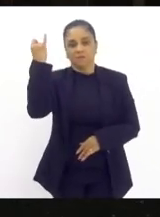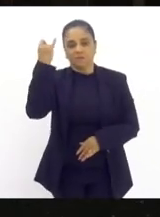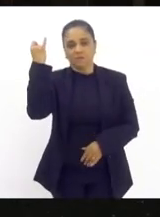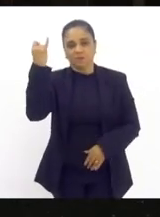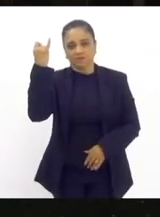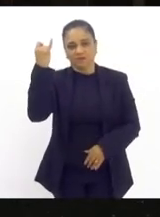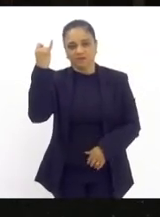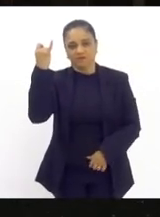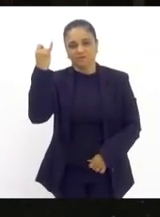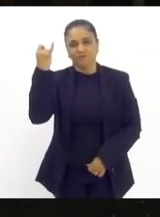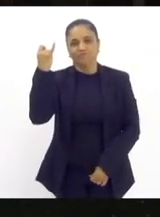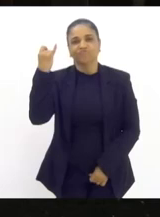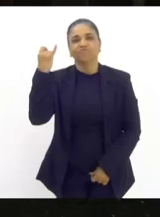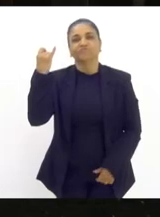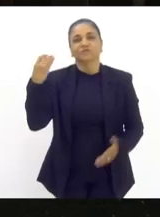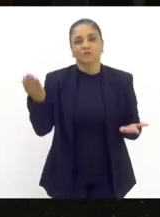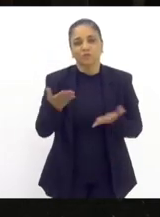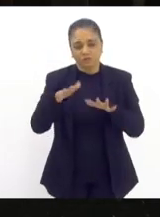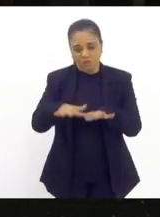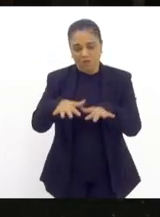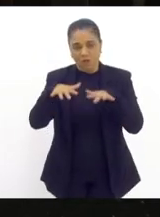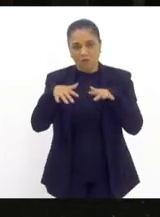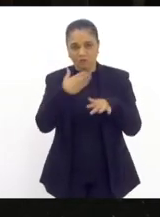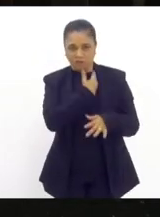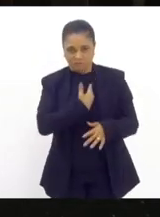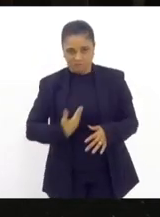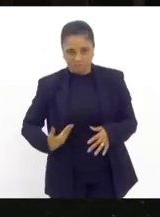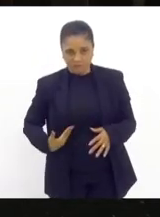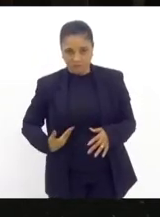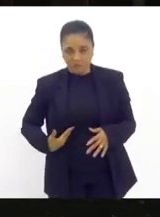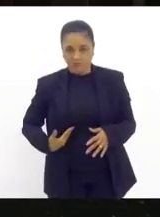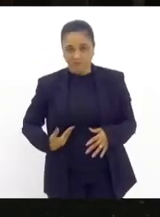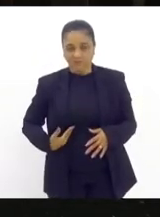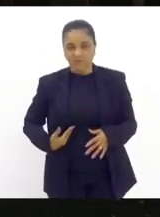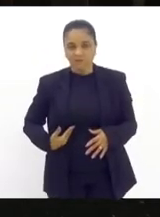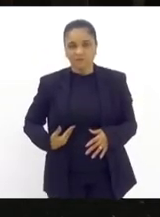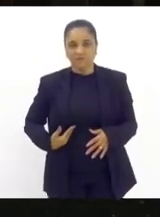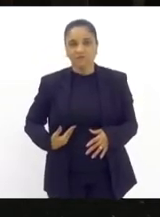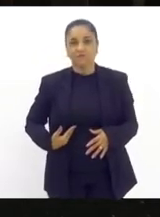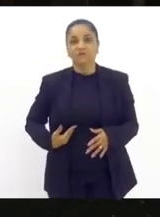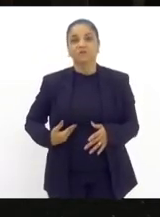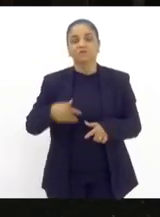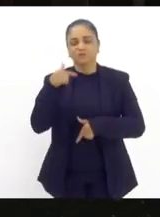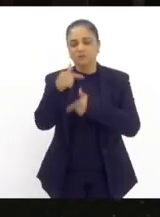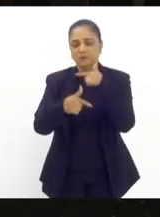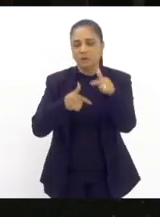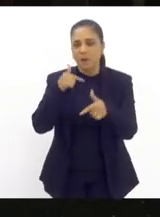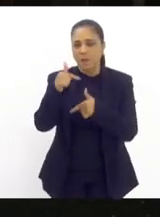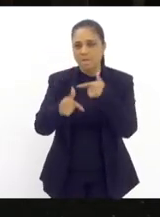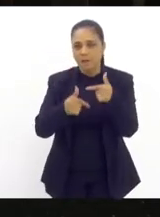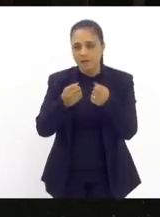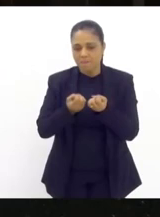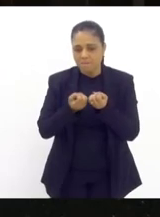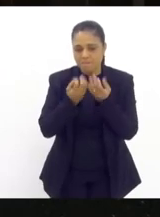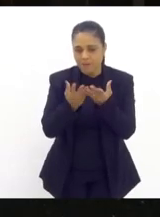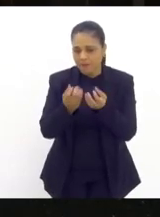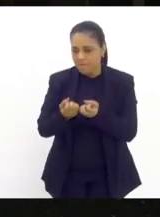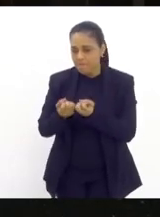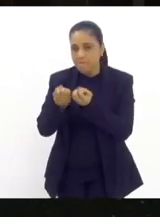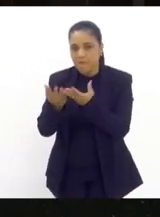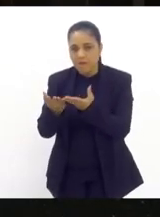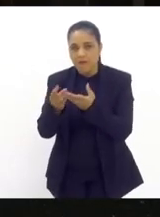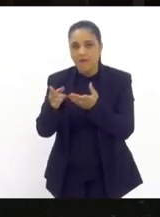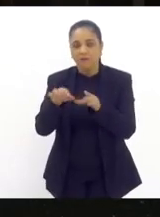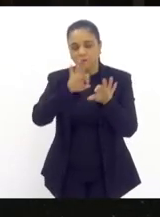realização que foi a audiência pública sobre os serviços concedidos de